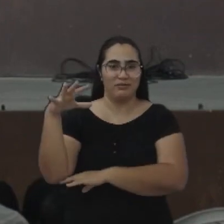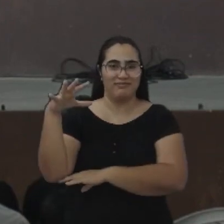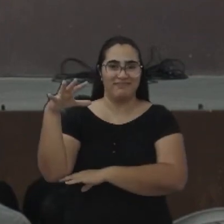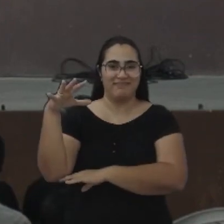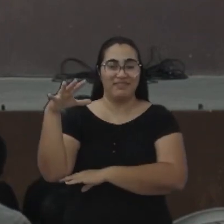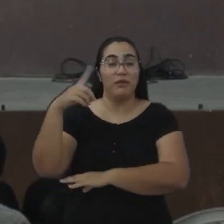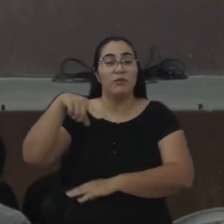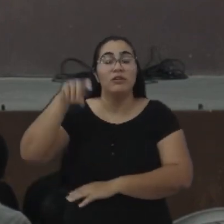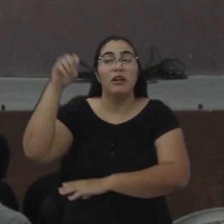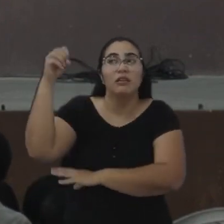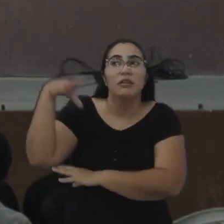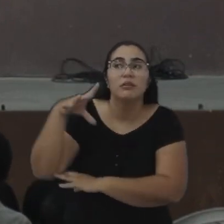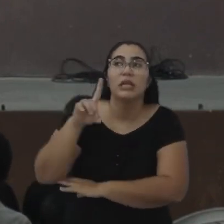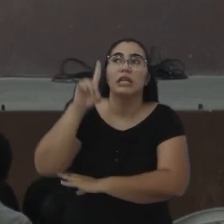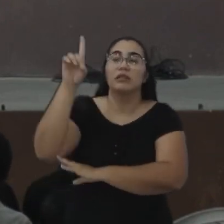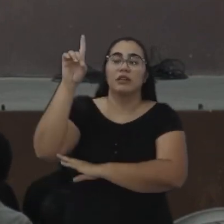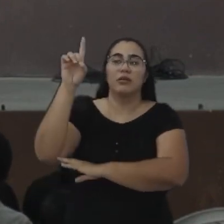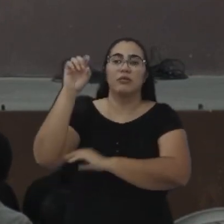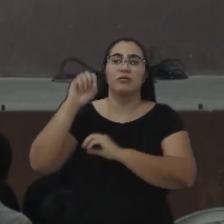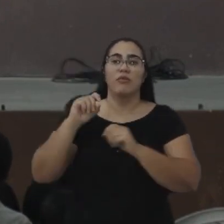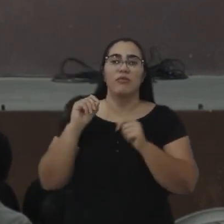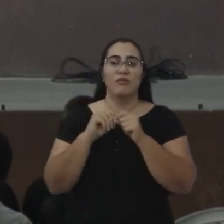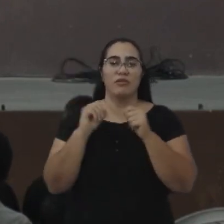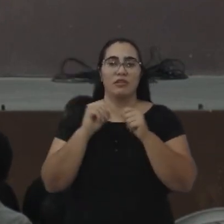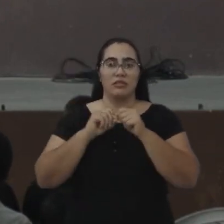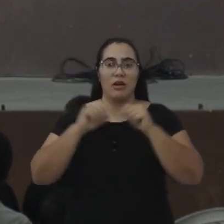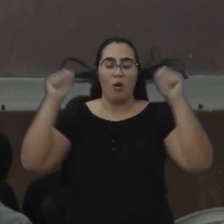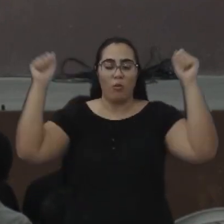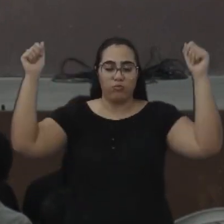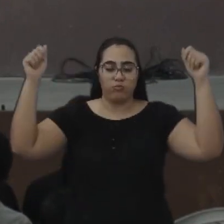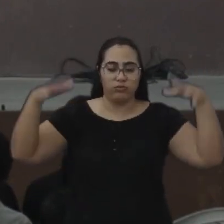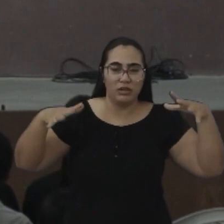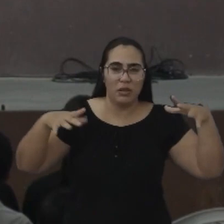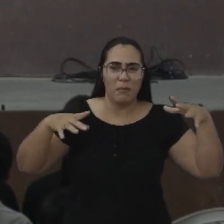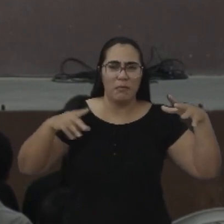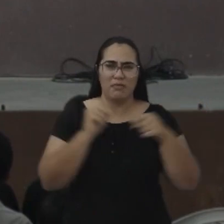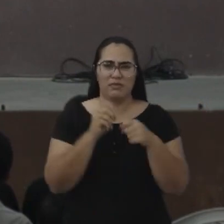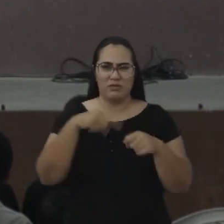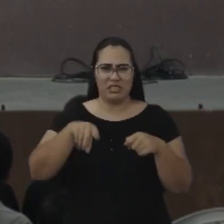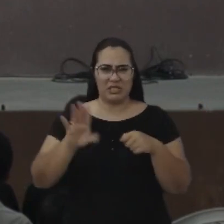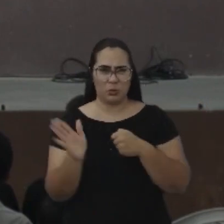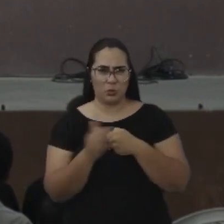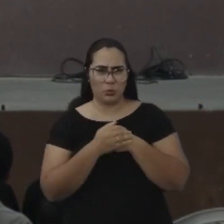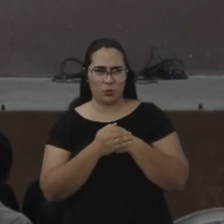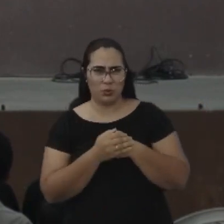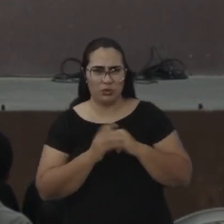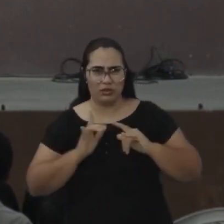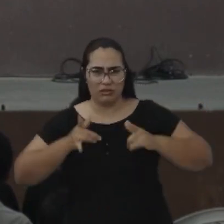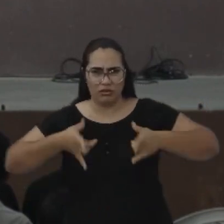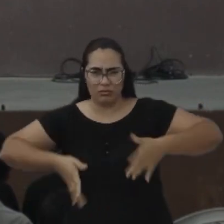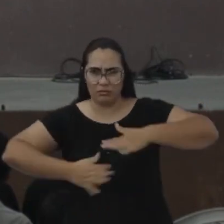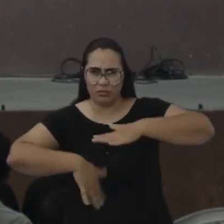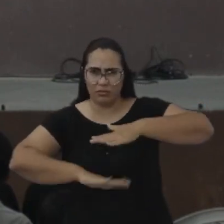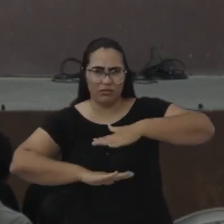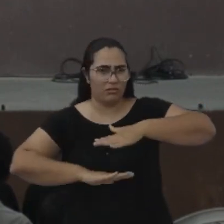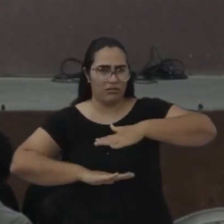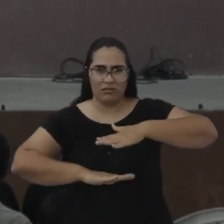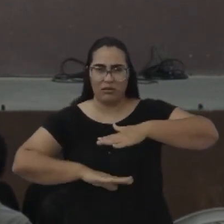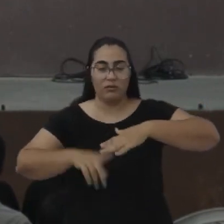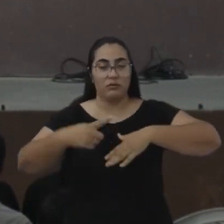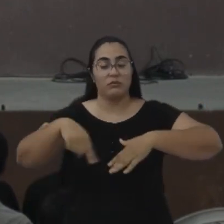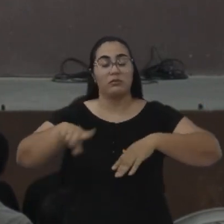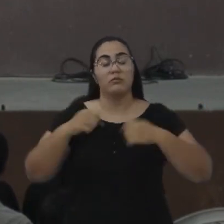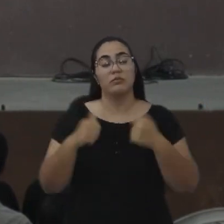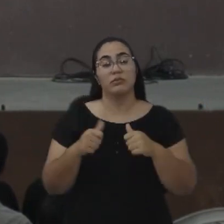que Deus acendeu. E Ele não acendeu você para esconder você debaixo de uma cama. Ele acendeu você para colocar você numa posição